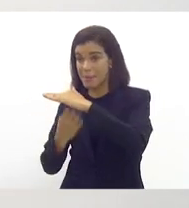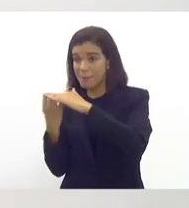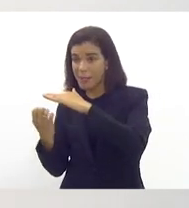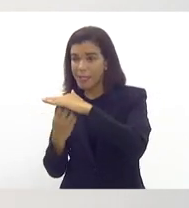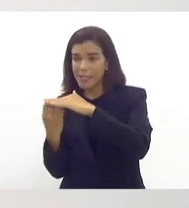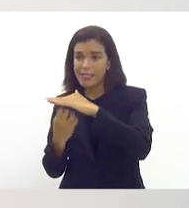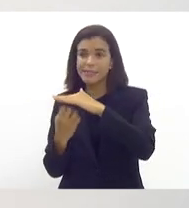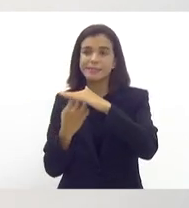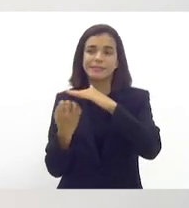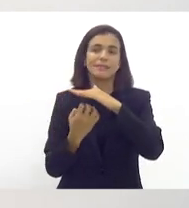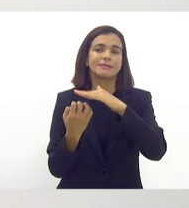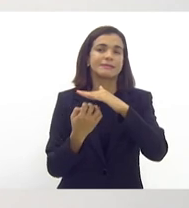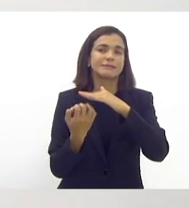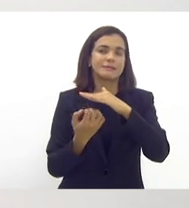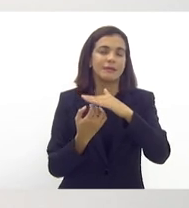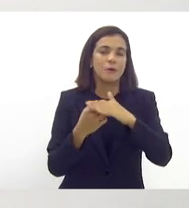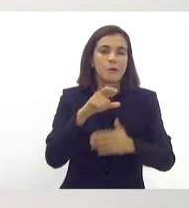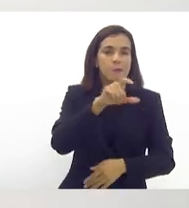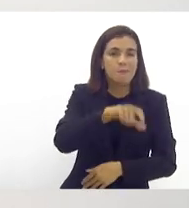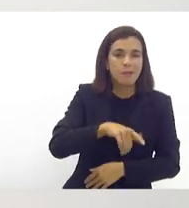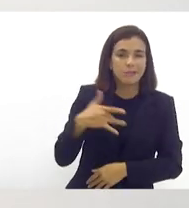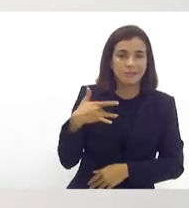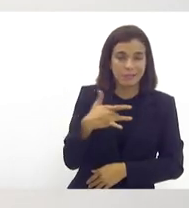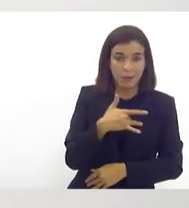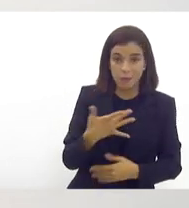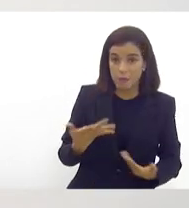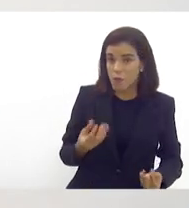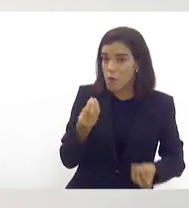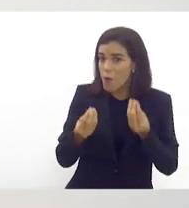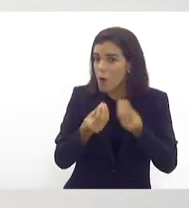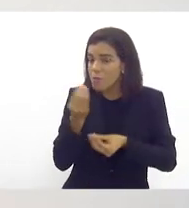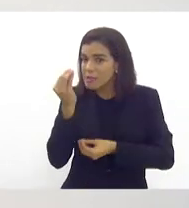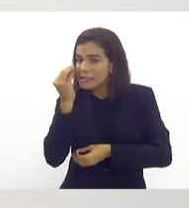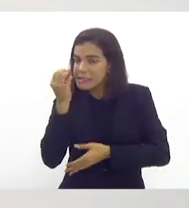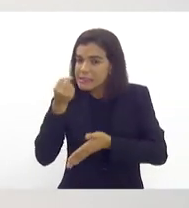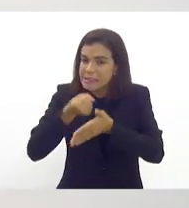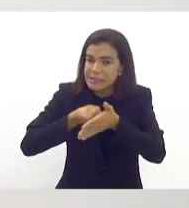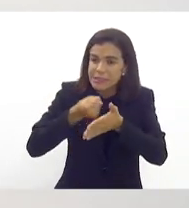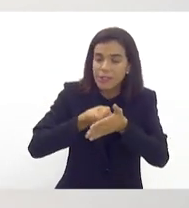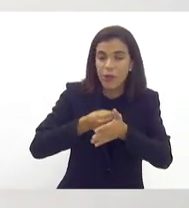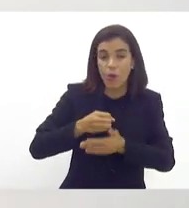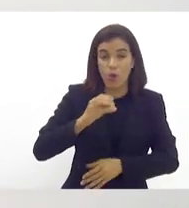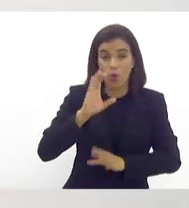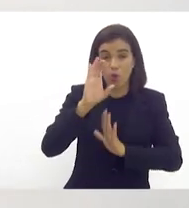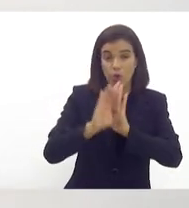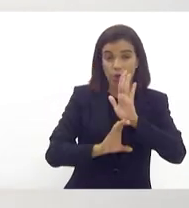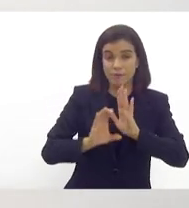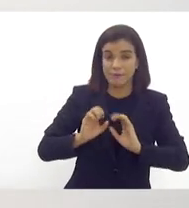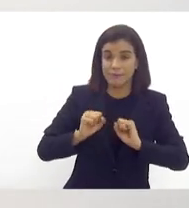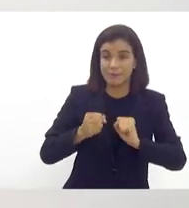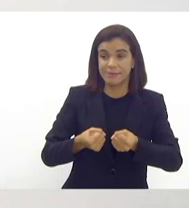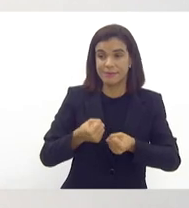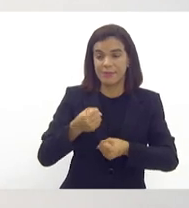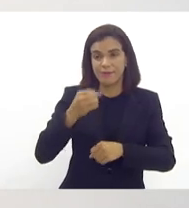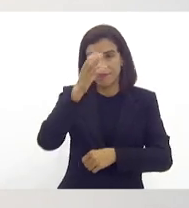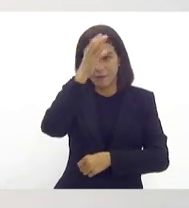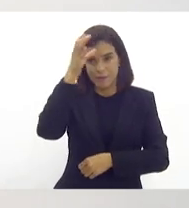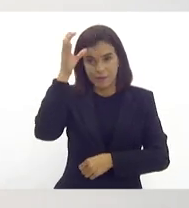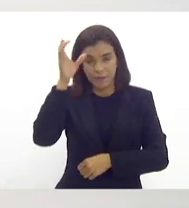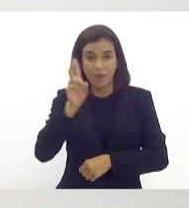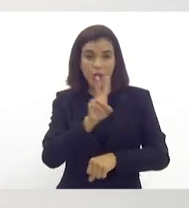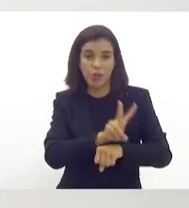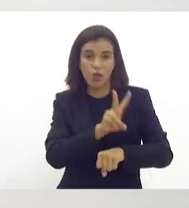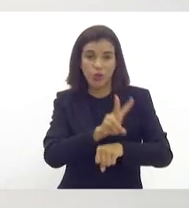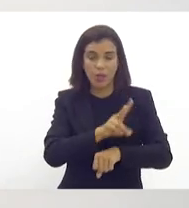operadoras pros planos de saúde como tentar fazer isso código de defesa consumidor tutela da pessoa com